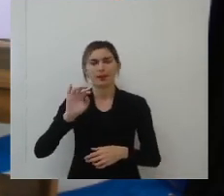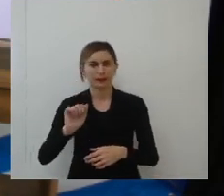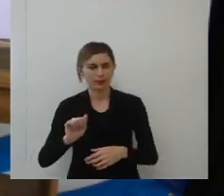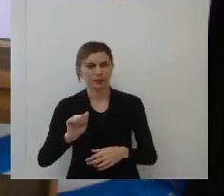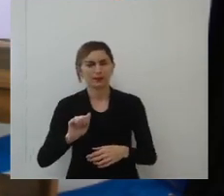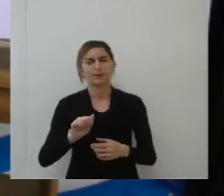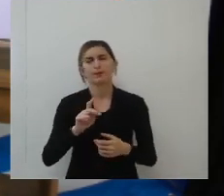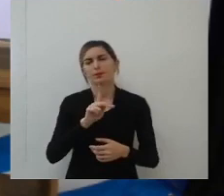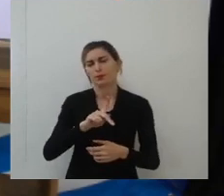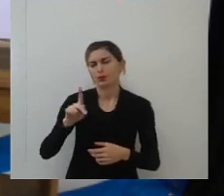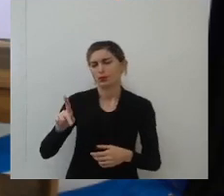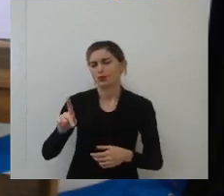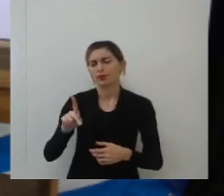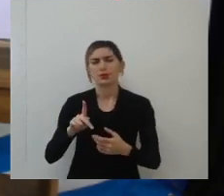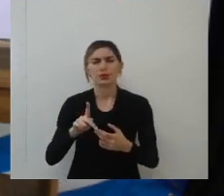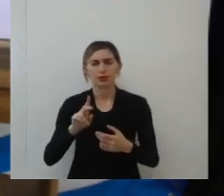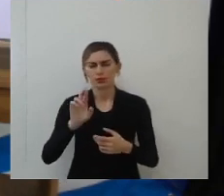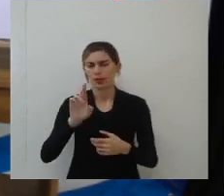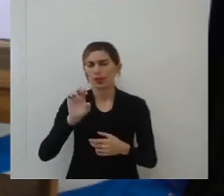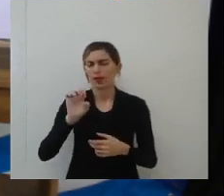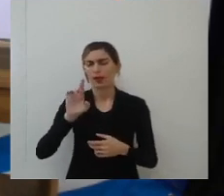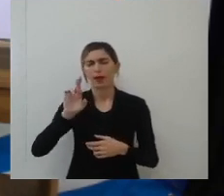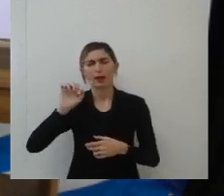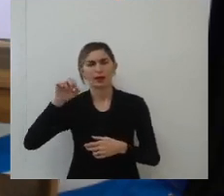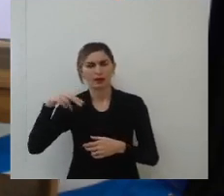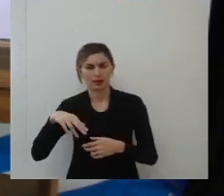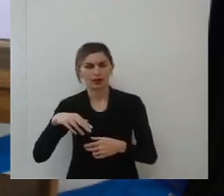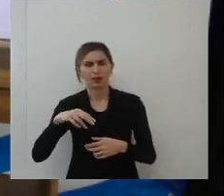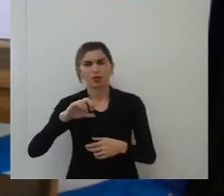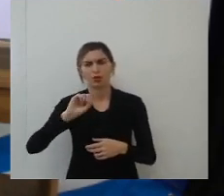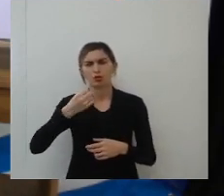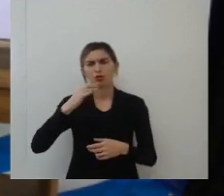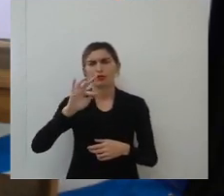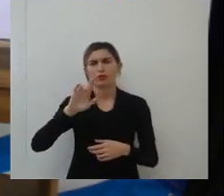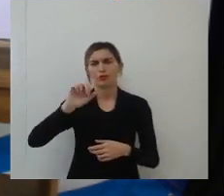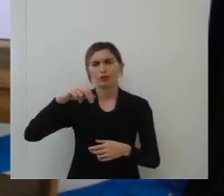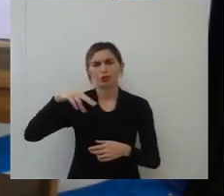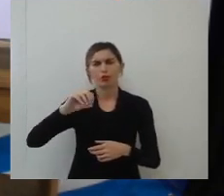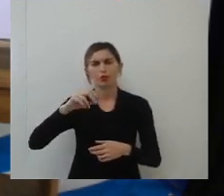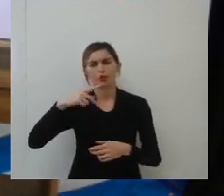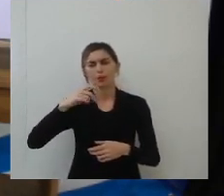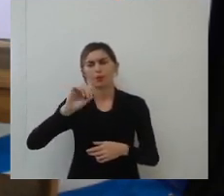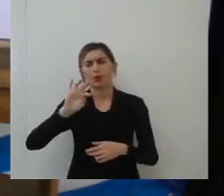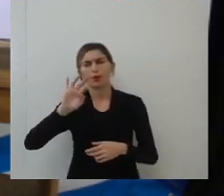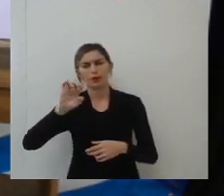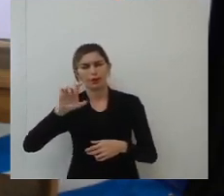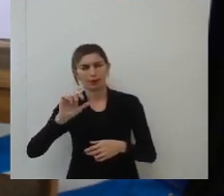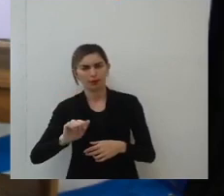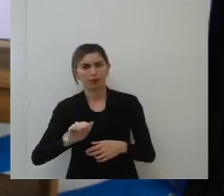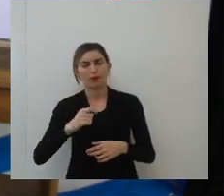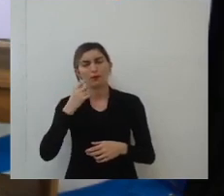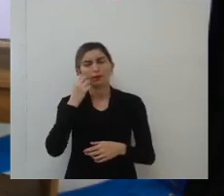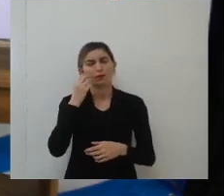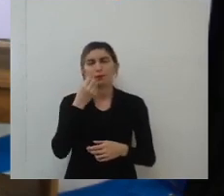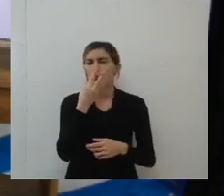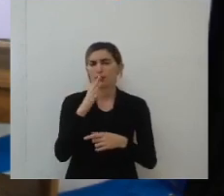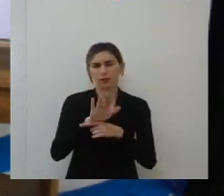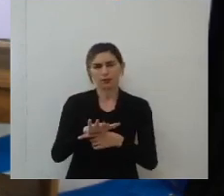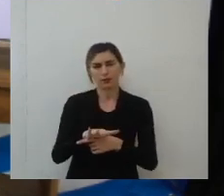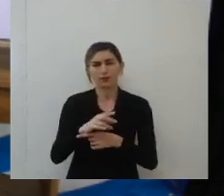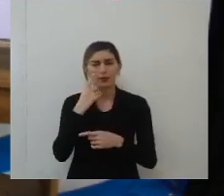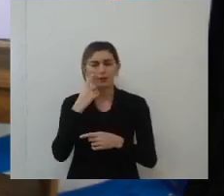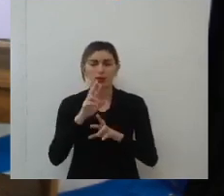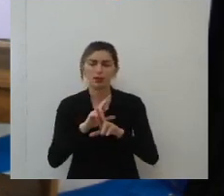EREM, professor... Não, EREM Sofrônio Portela. Boa tarde, querida. Qual a diferença